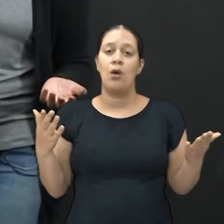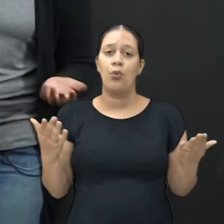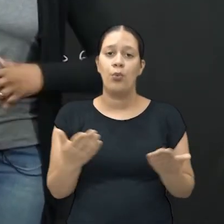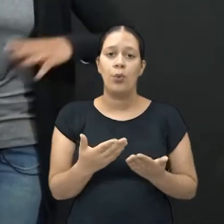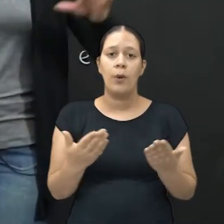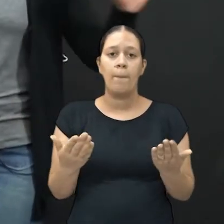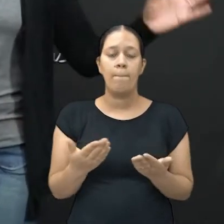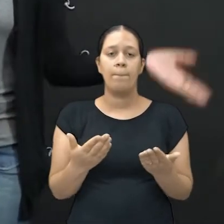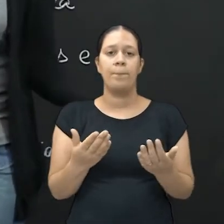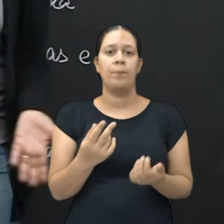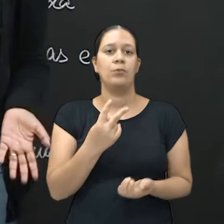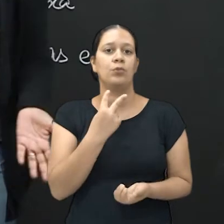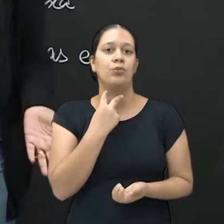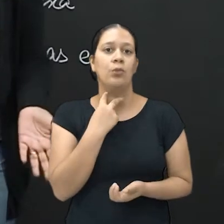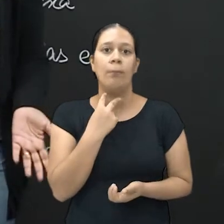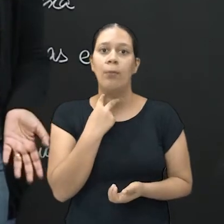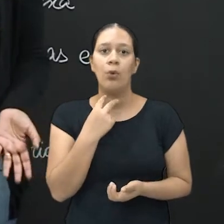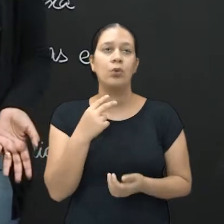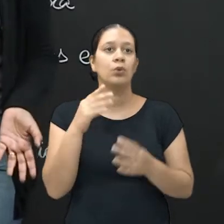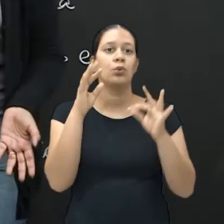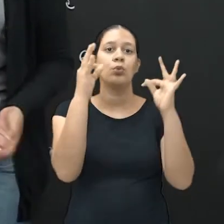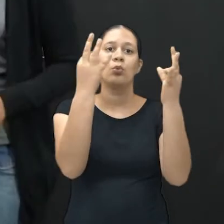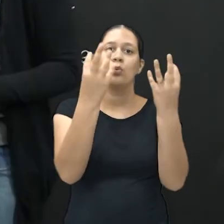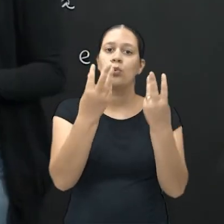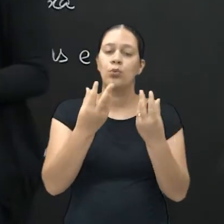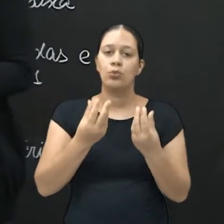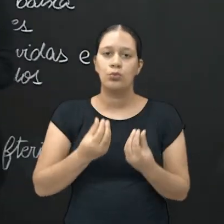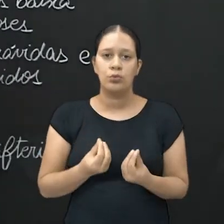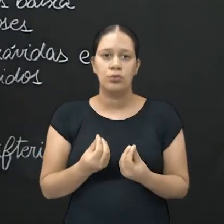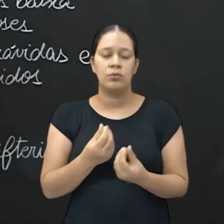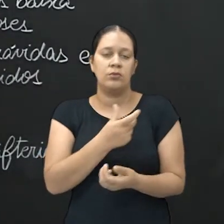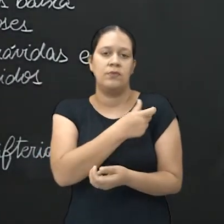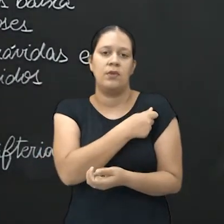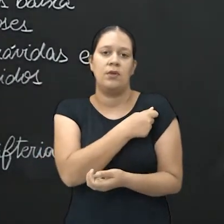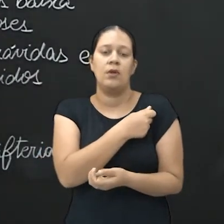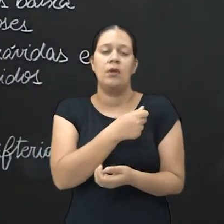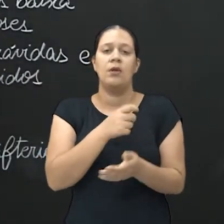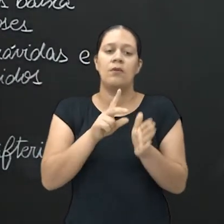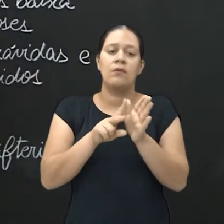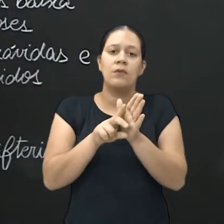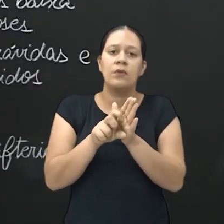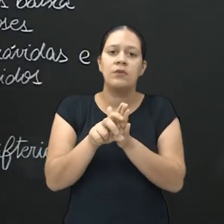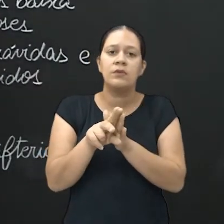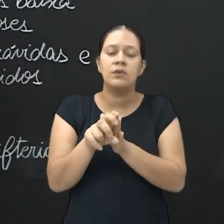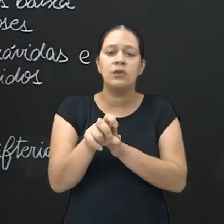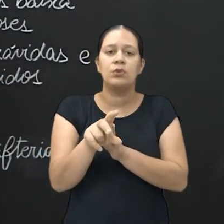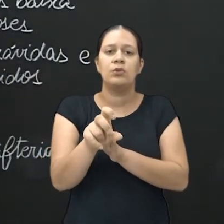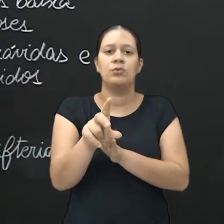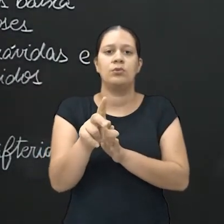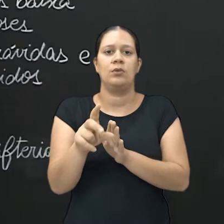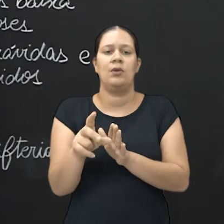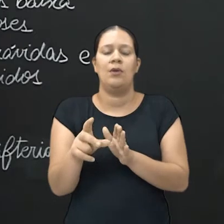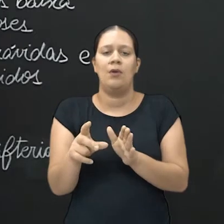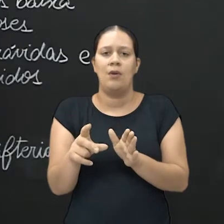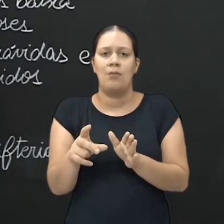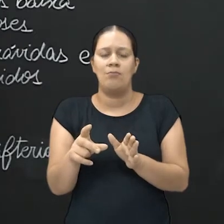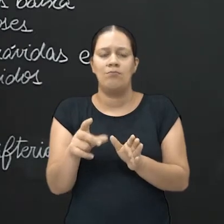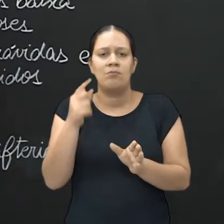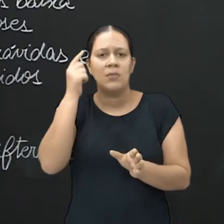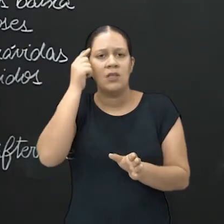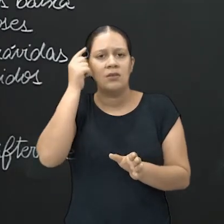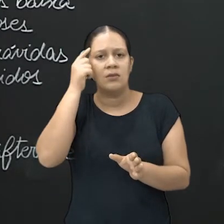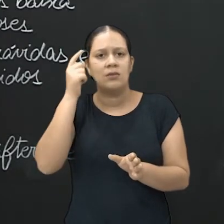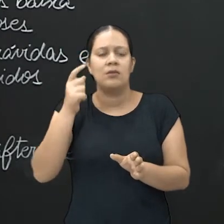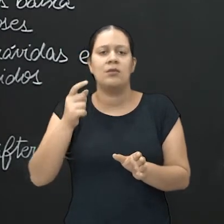Agora, não pode todo mundo tomar. Por quê? Esse vírus não é vivo. Então, imagina essa pessoa, ela está com a imunidade muito baixa. Ou